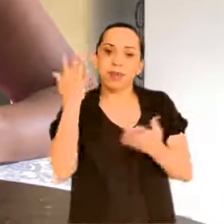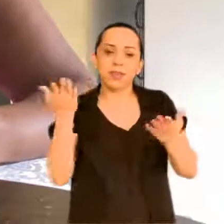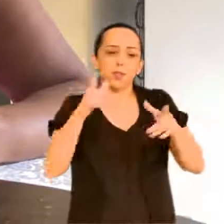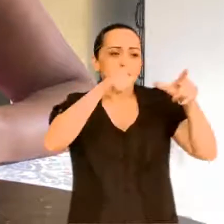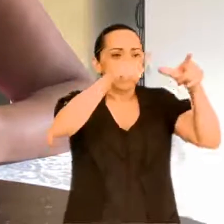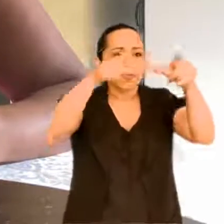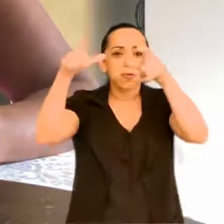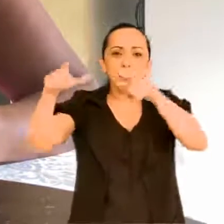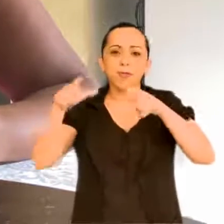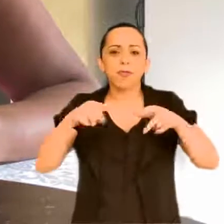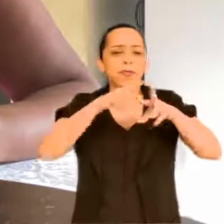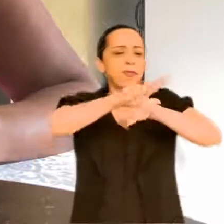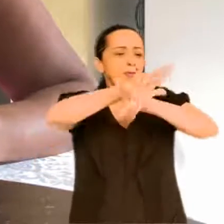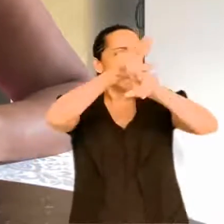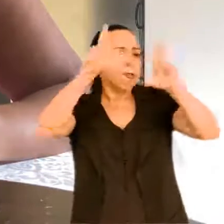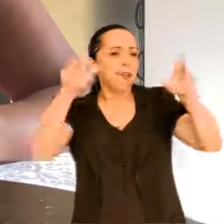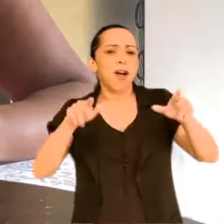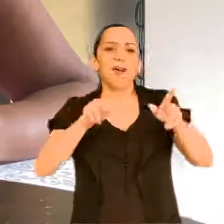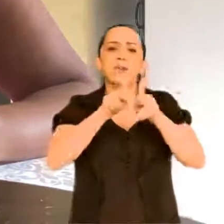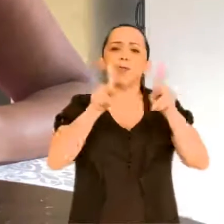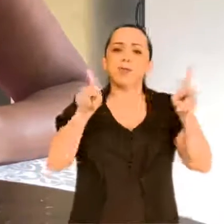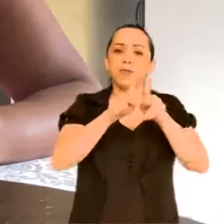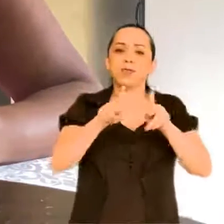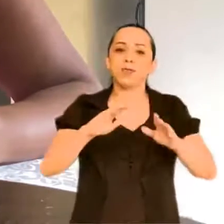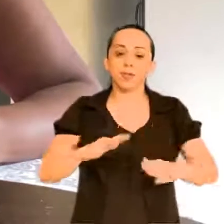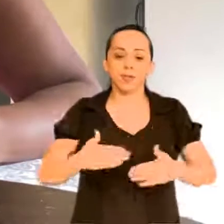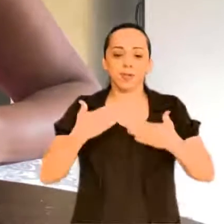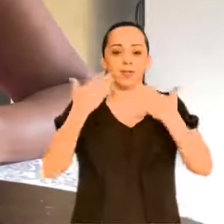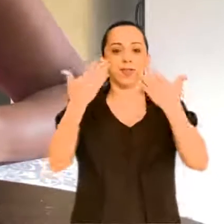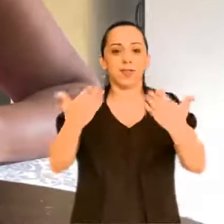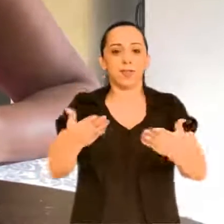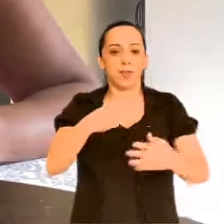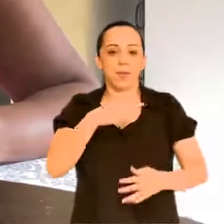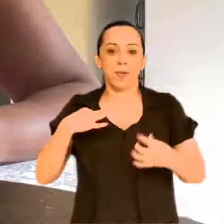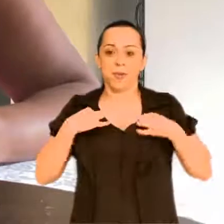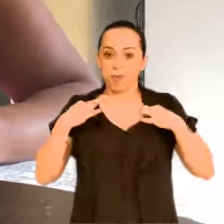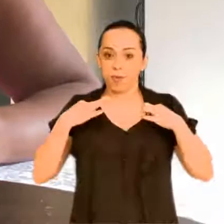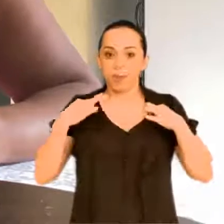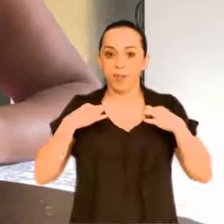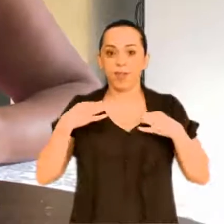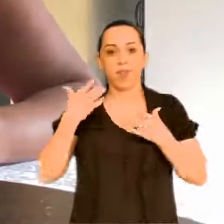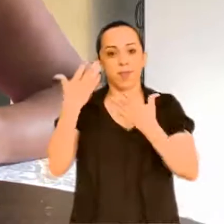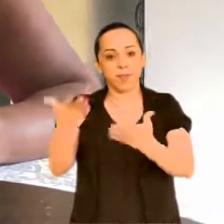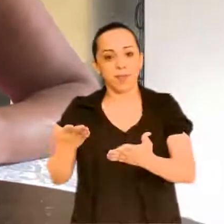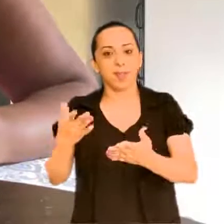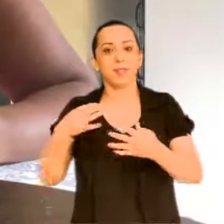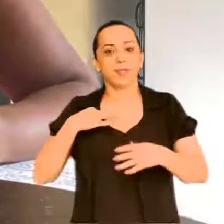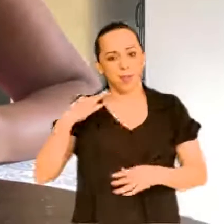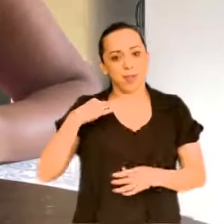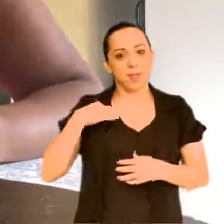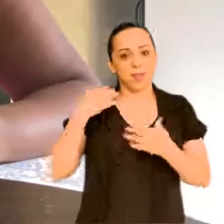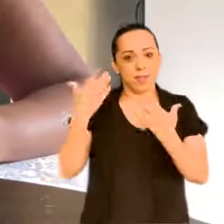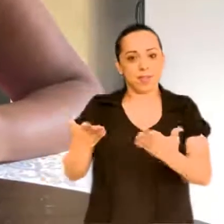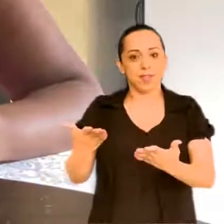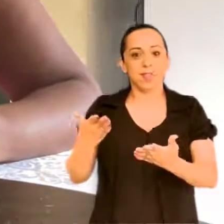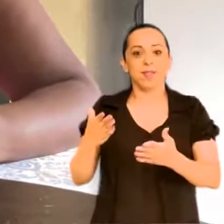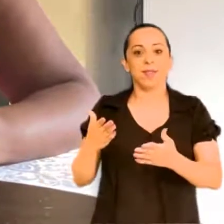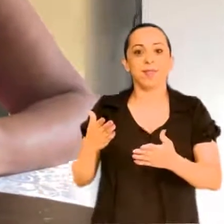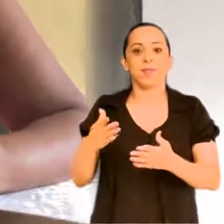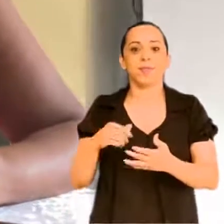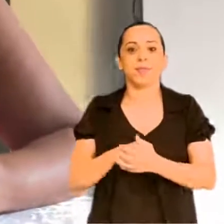temos a sede em Belo Horizonte. E aqui em Patinga nós temos diversos professores que doam o seu trabalho